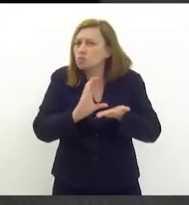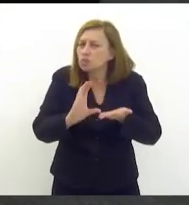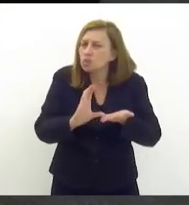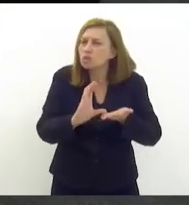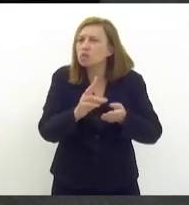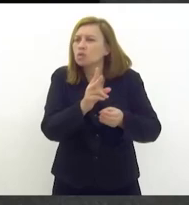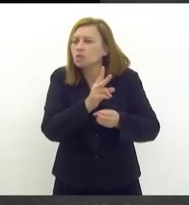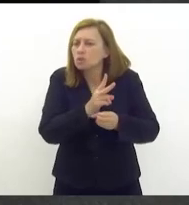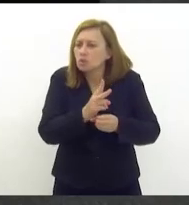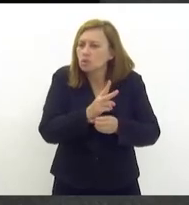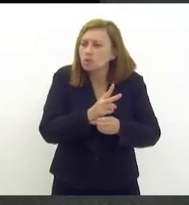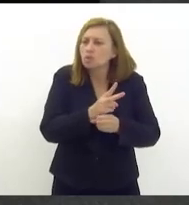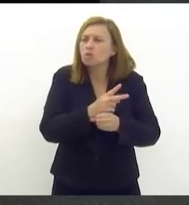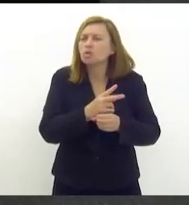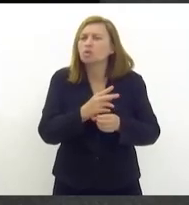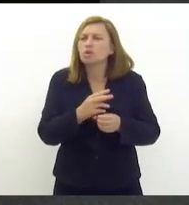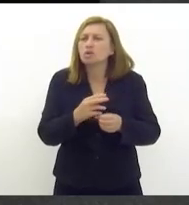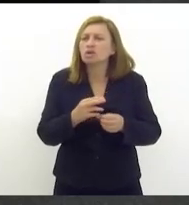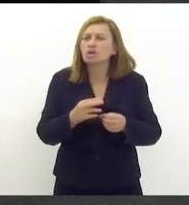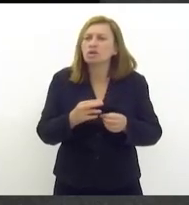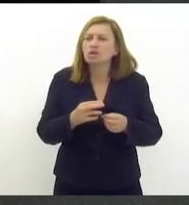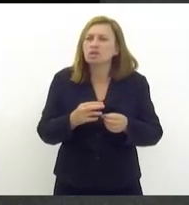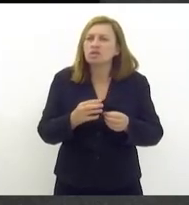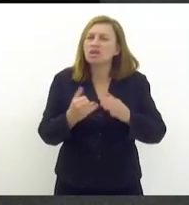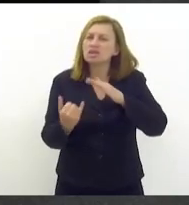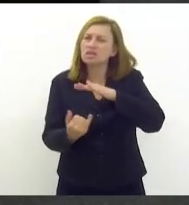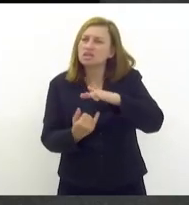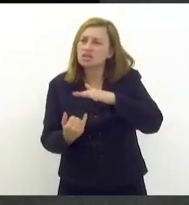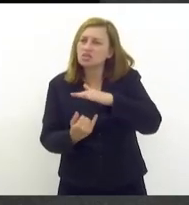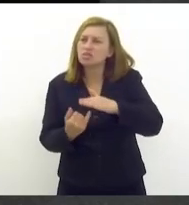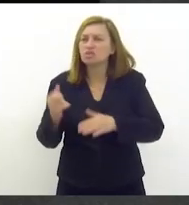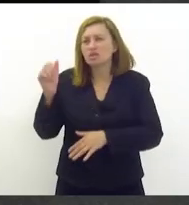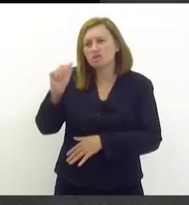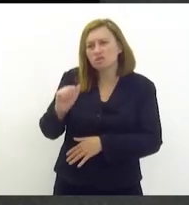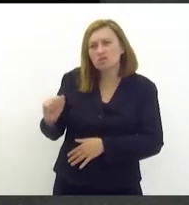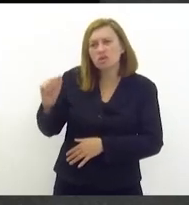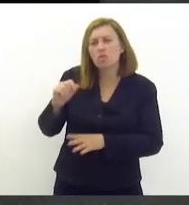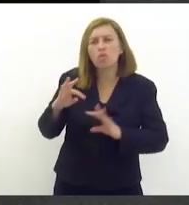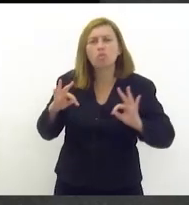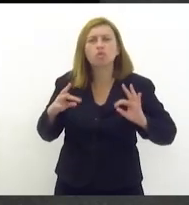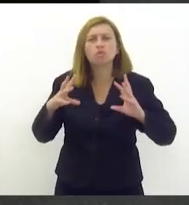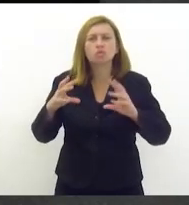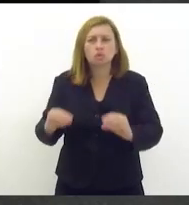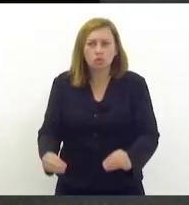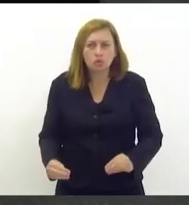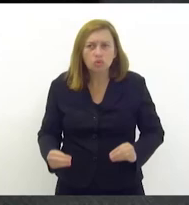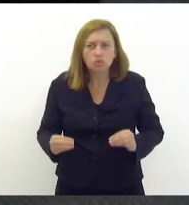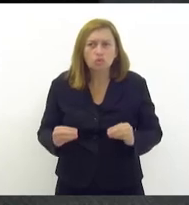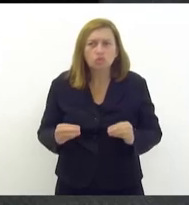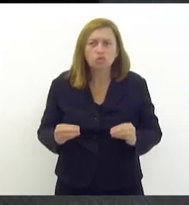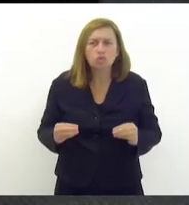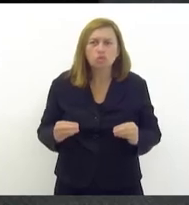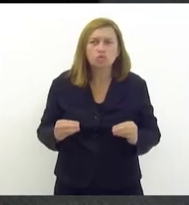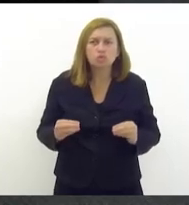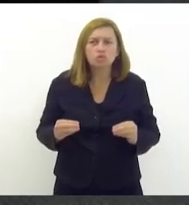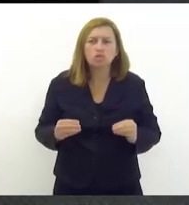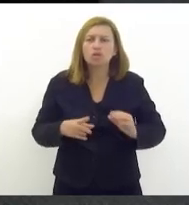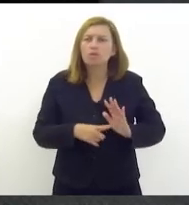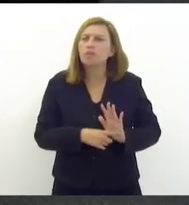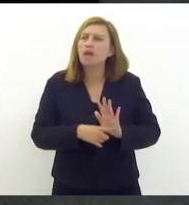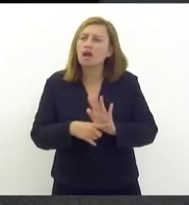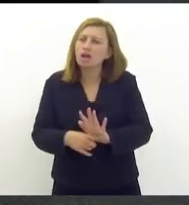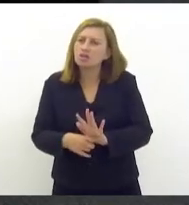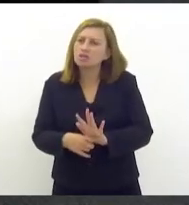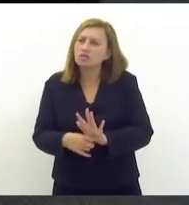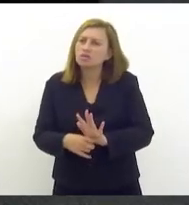recurso com as festas e essas entidades né como um todo elas contribui muito